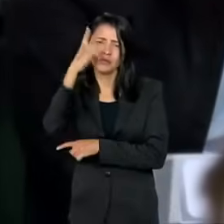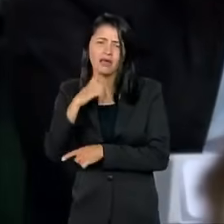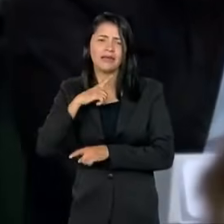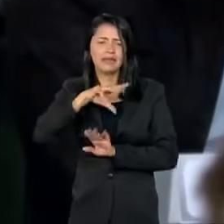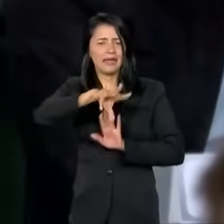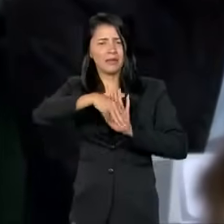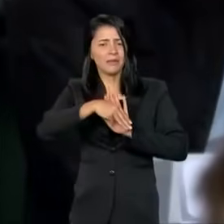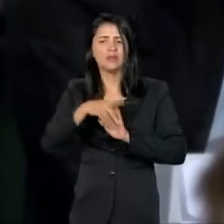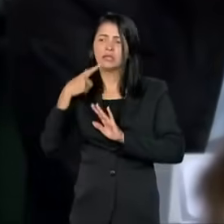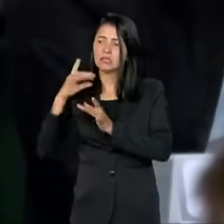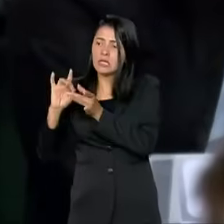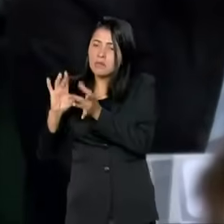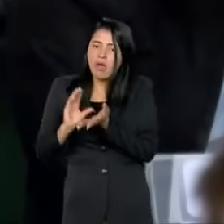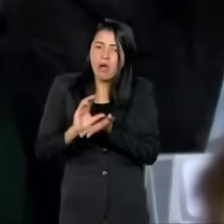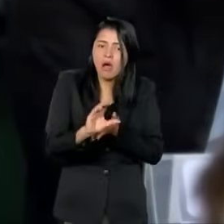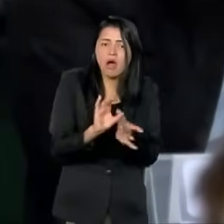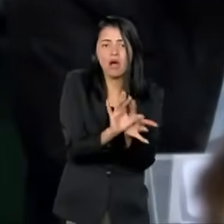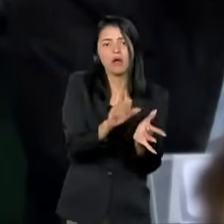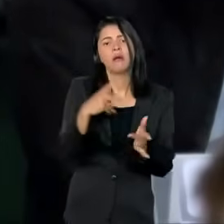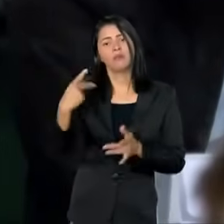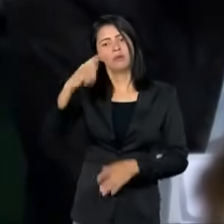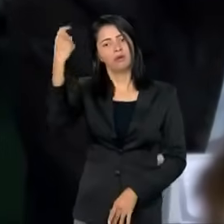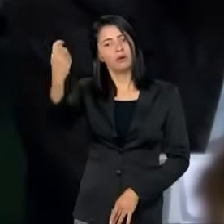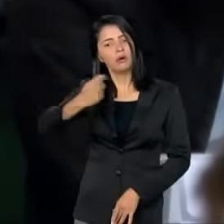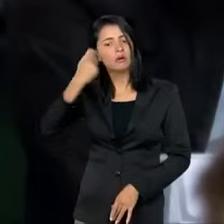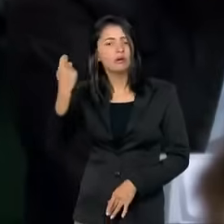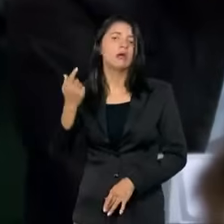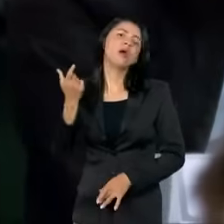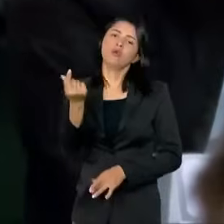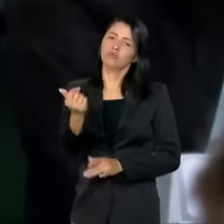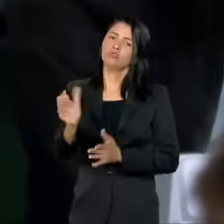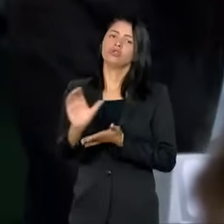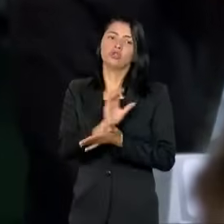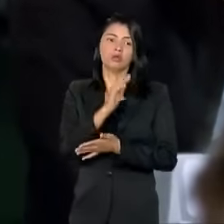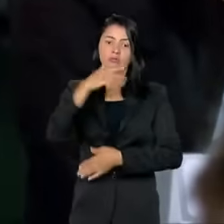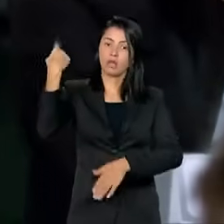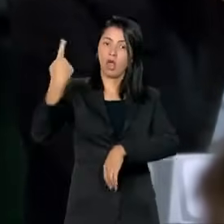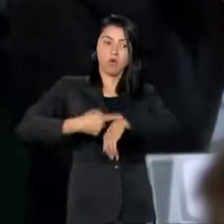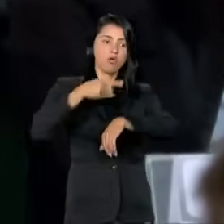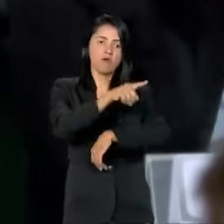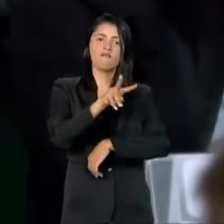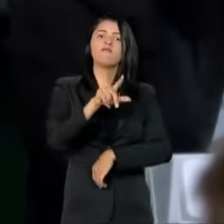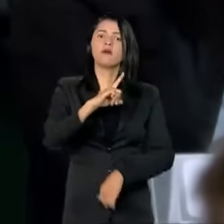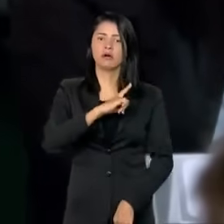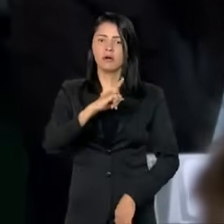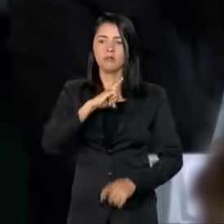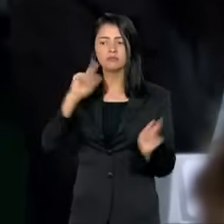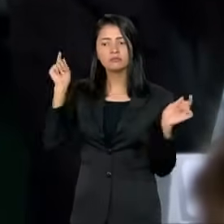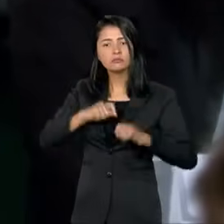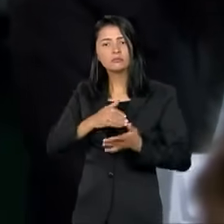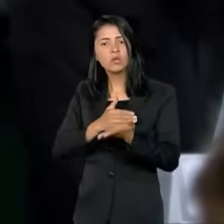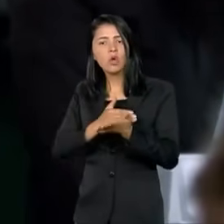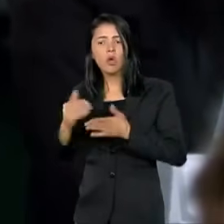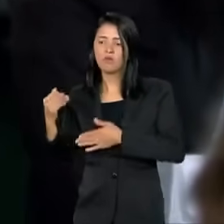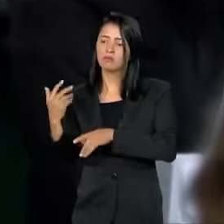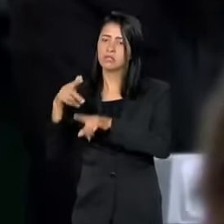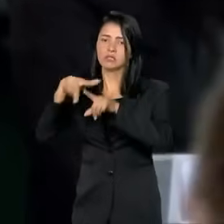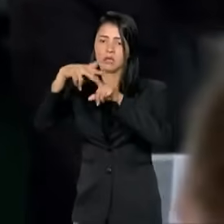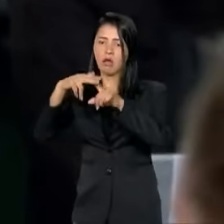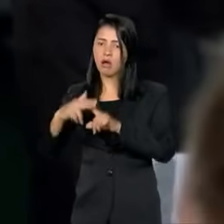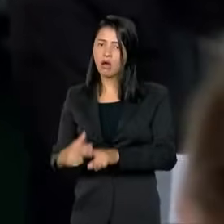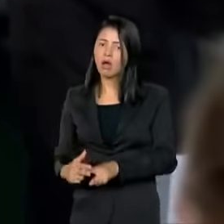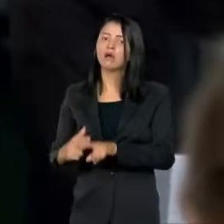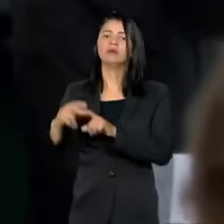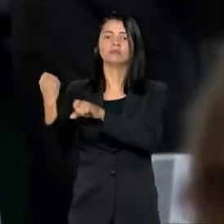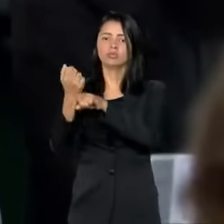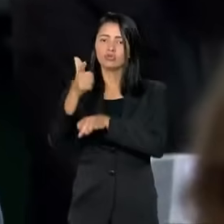liberar as emendas para o Rio Grande do Sul, serão alguns milhões que você terá imediatamente para poder começar a consertar o Rio Grande do Sul.